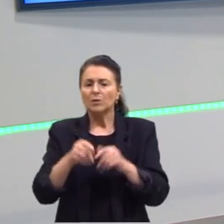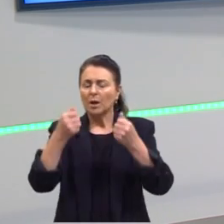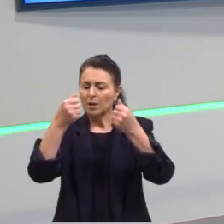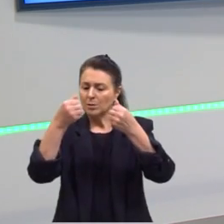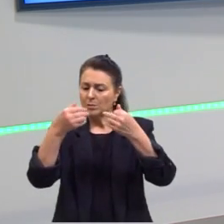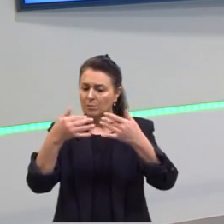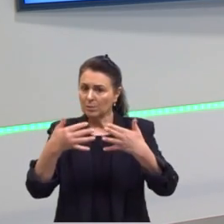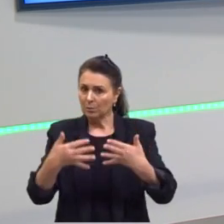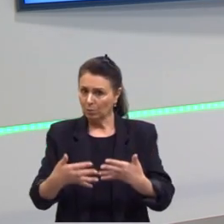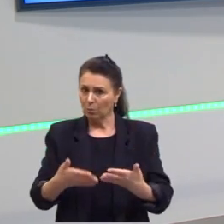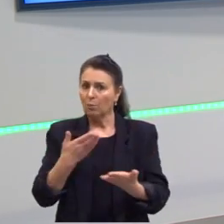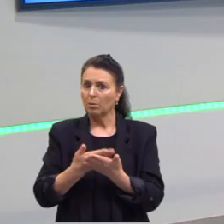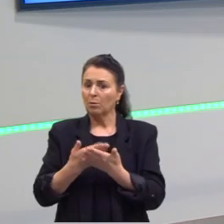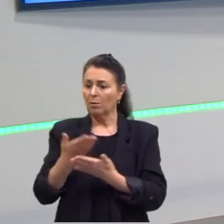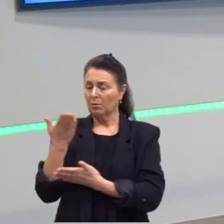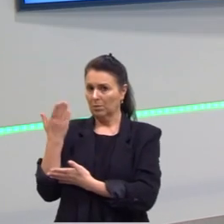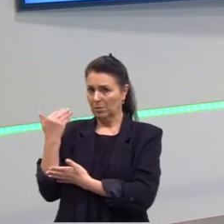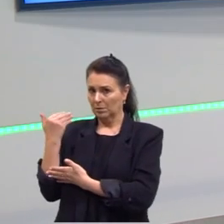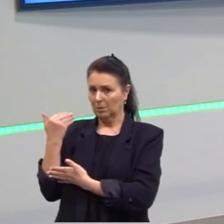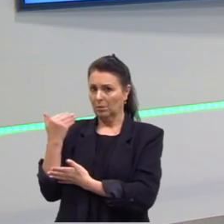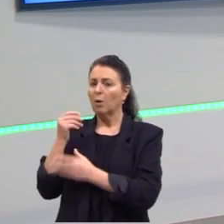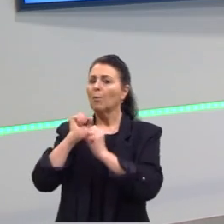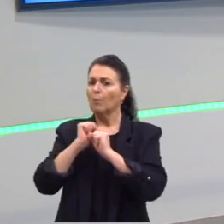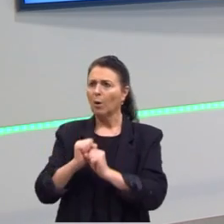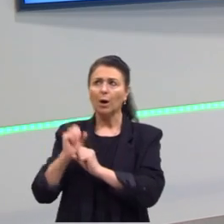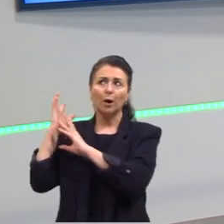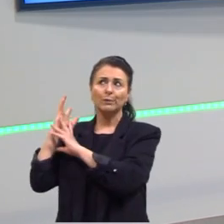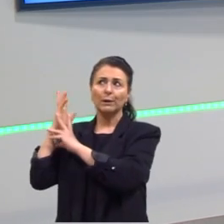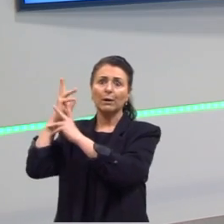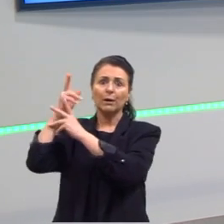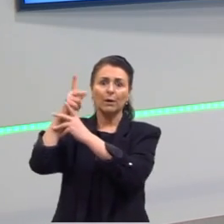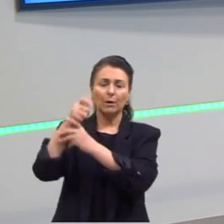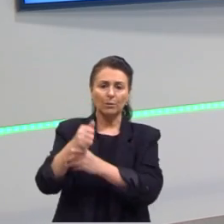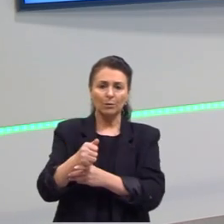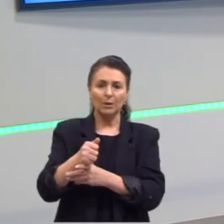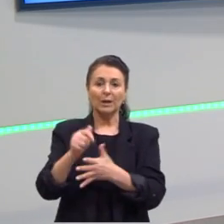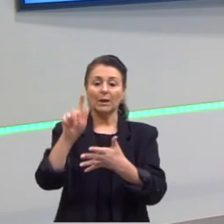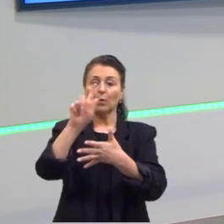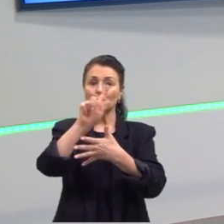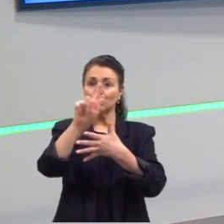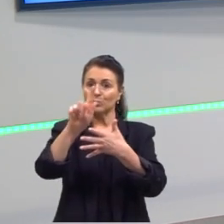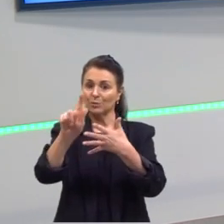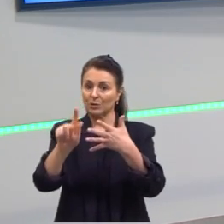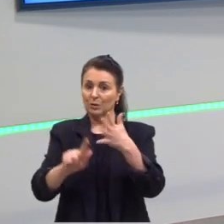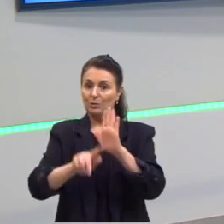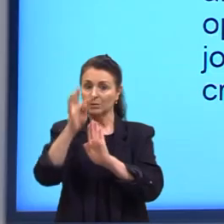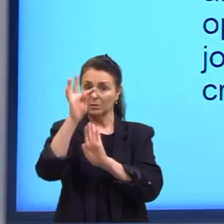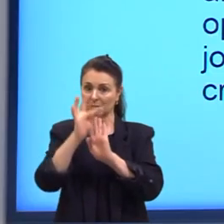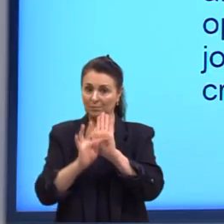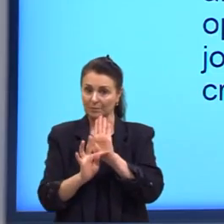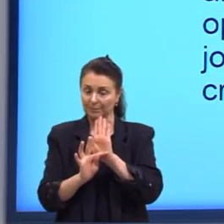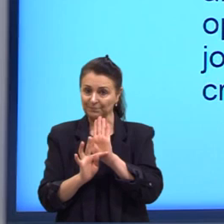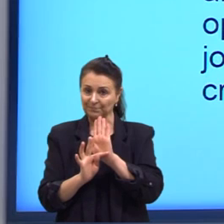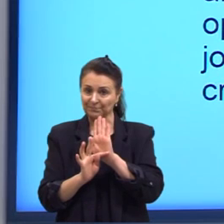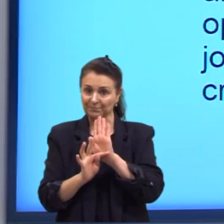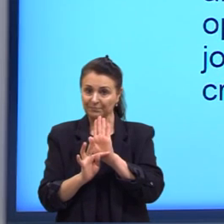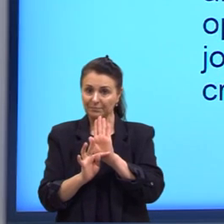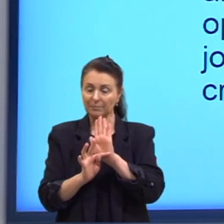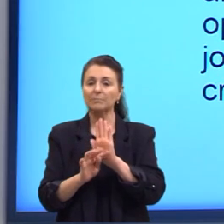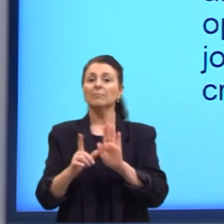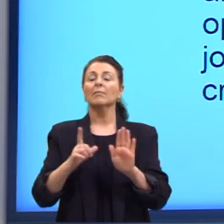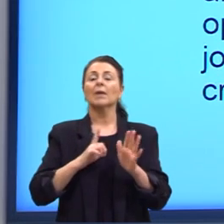falou numa aula anterior que vocês podem retomar aí que são os gêneros textuais a